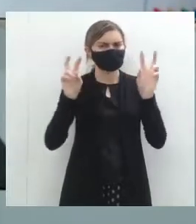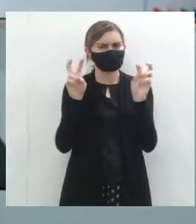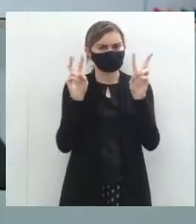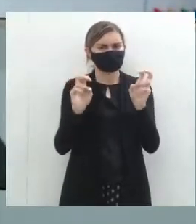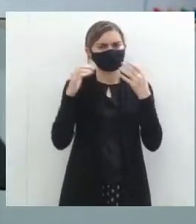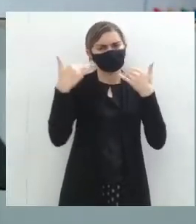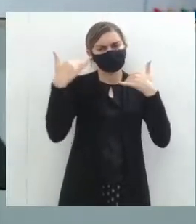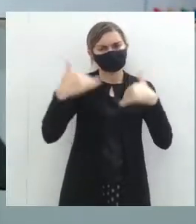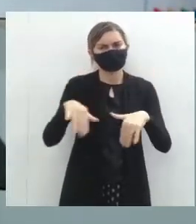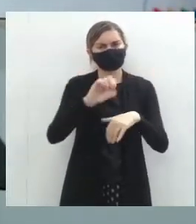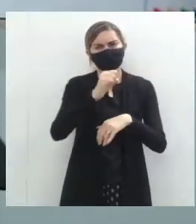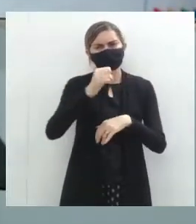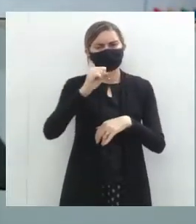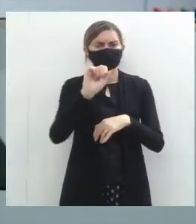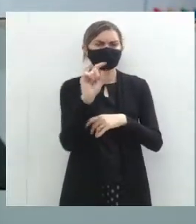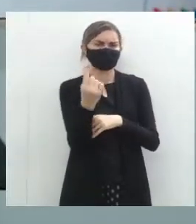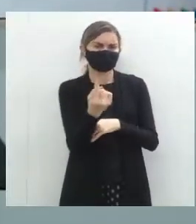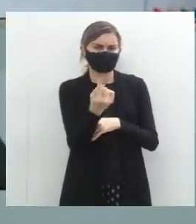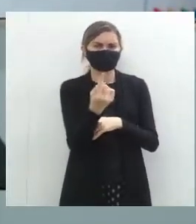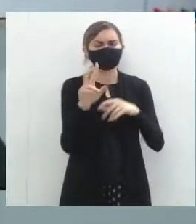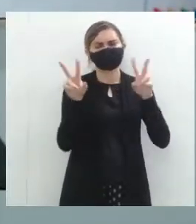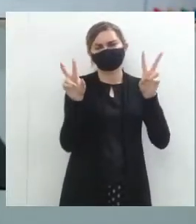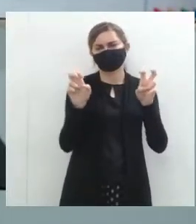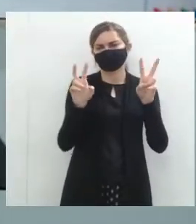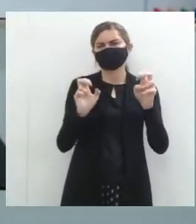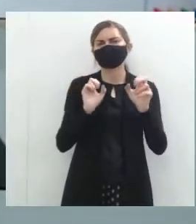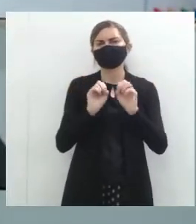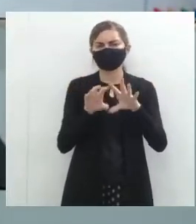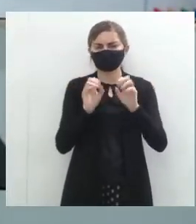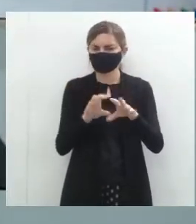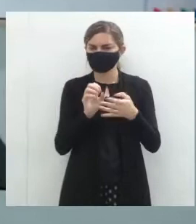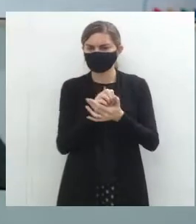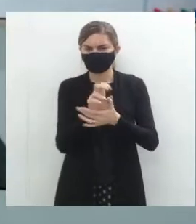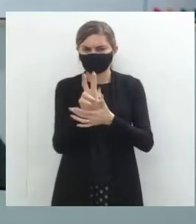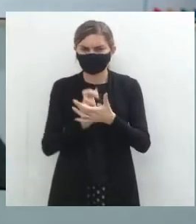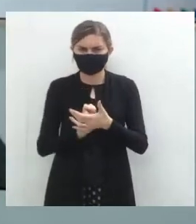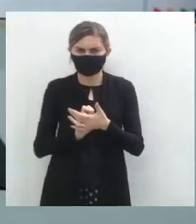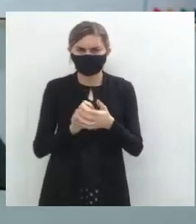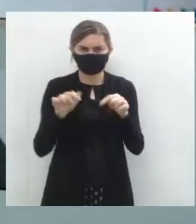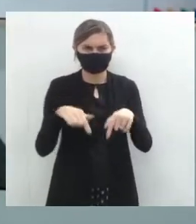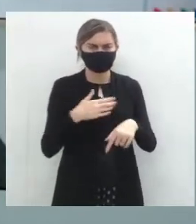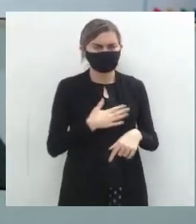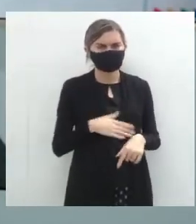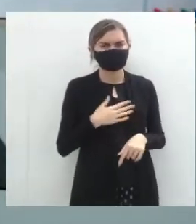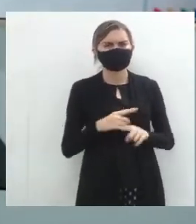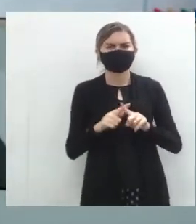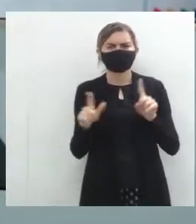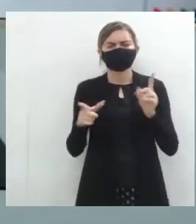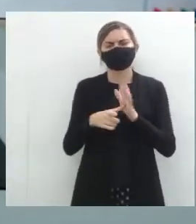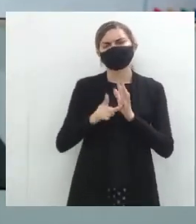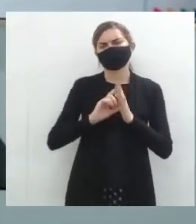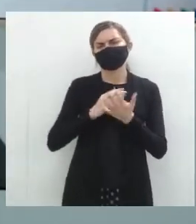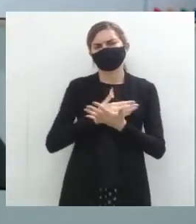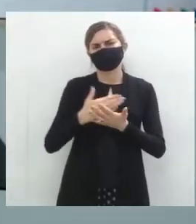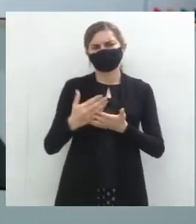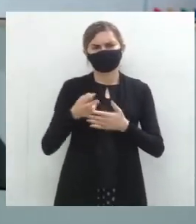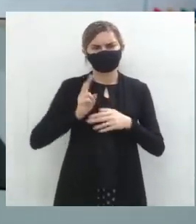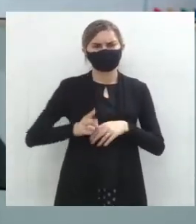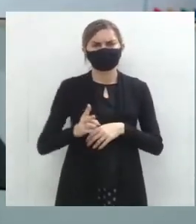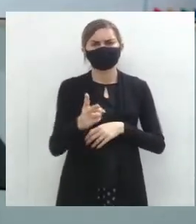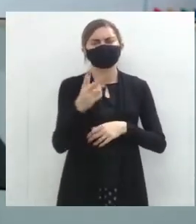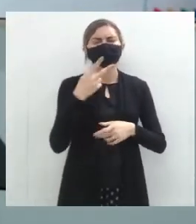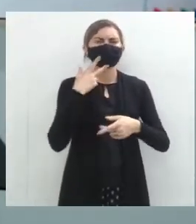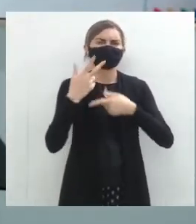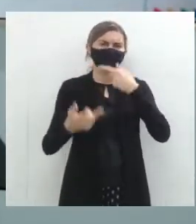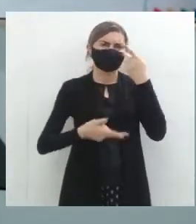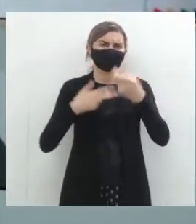da prova do seriado 1. Beleza? Que são os assuntos que a gente está trabalhando aqui no EducaPE. Beleza? Tranquilo? Mas antes da gente começar a continuar, porque lembra que a gente já começou a falar